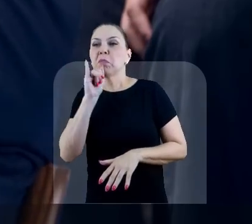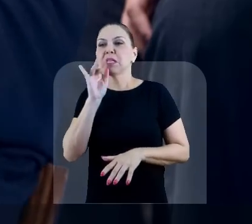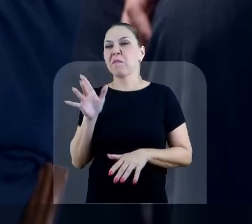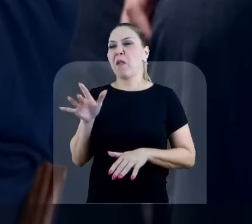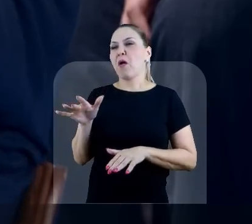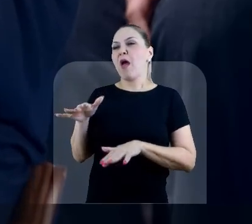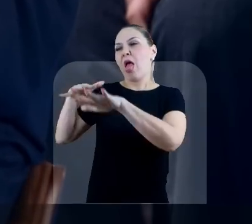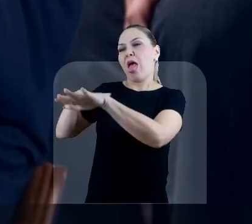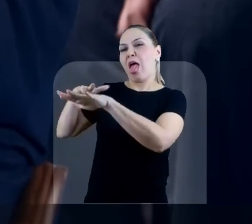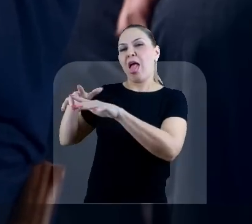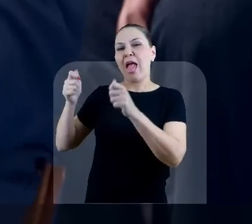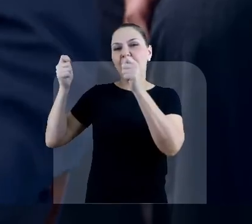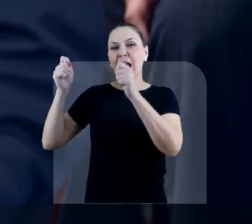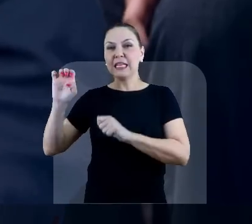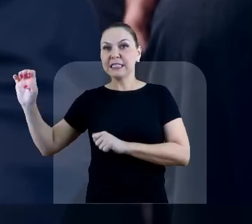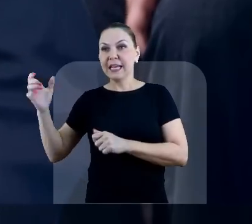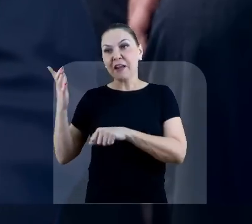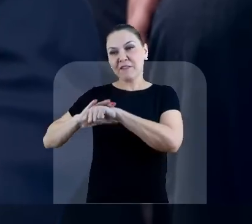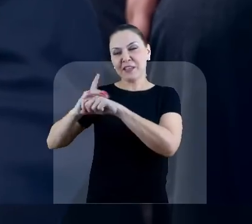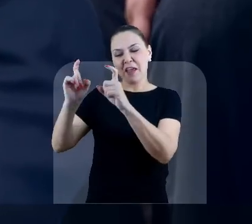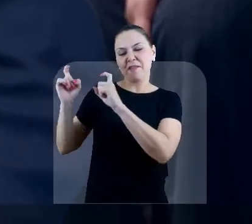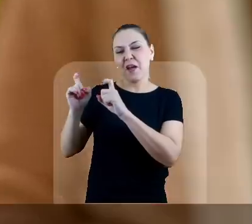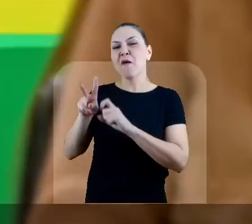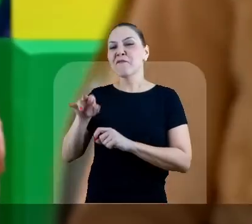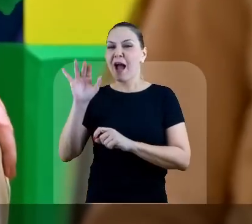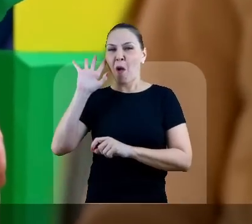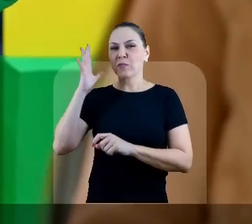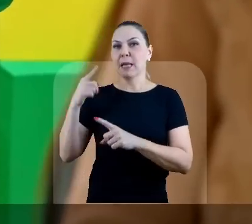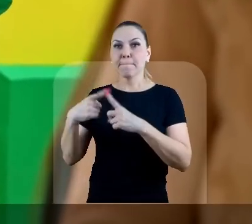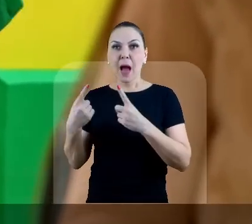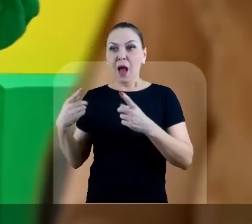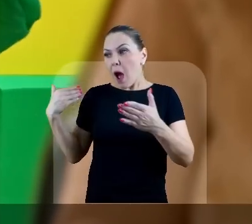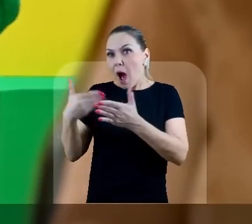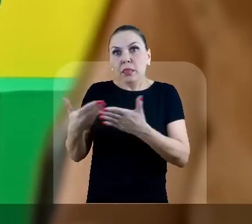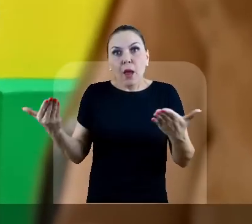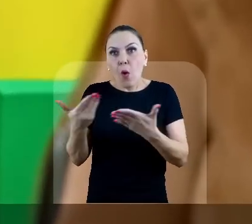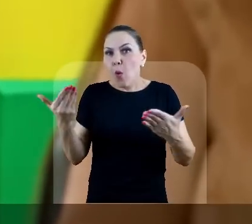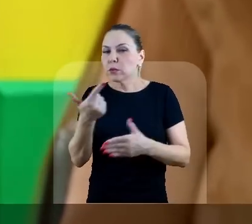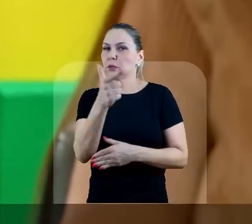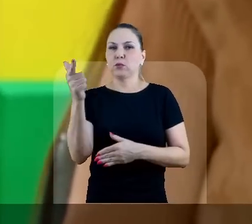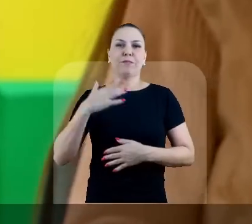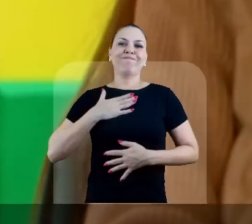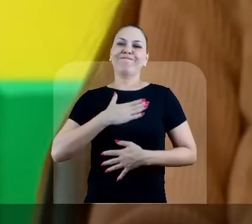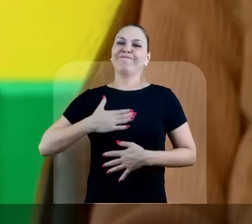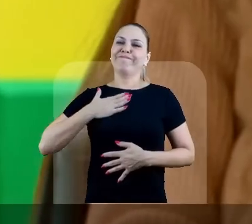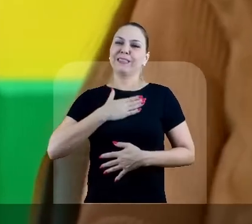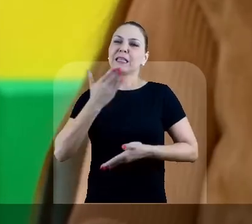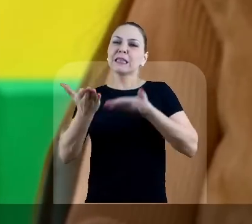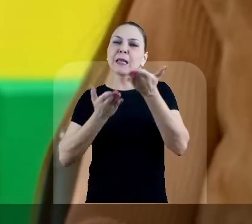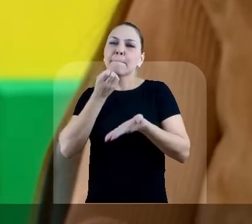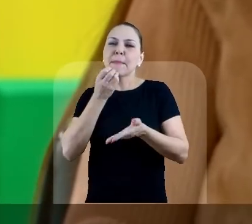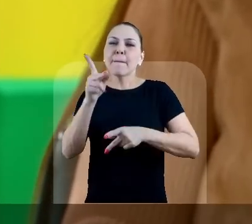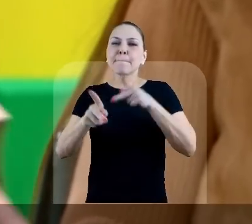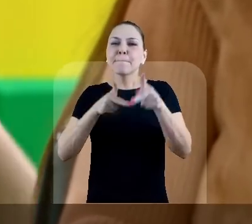esquerda fazendo um simpósio, uma reunião em algum lugar, daí vai acontecer. Mas não tem satisfação melhor do que ser bem